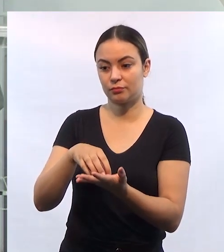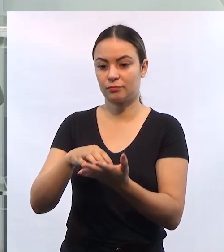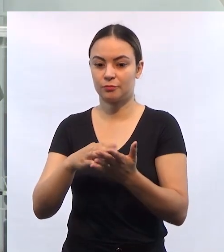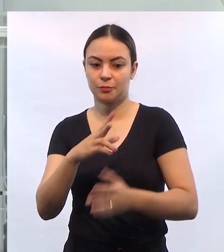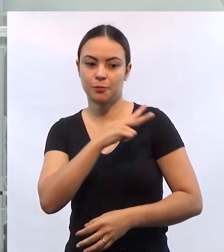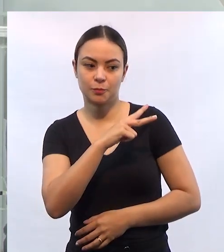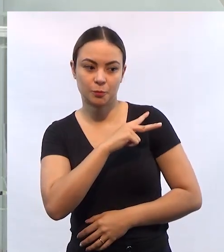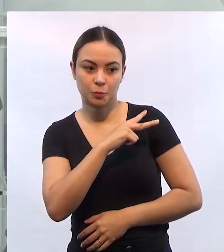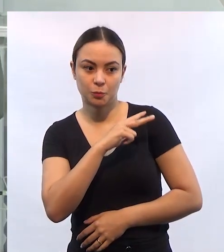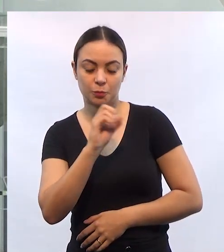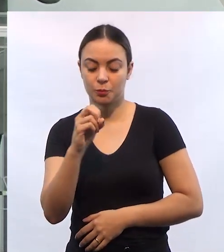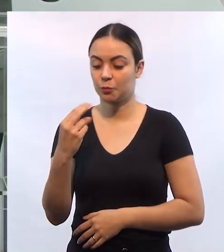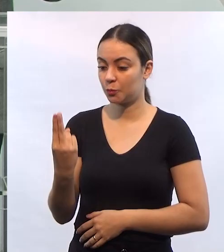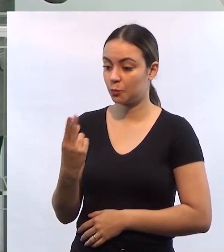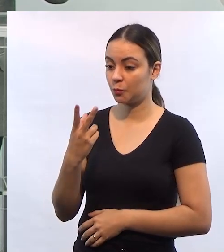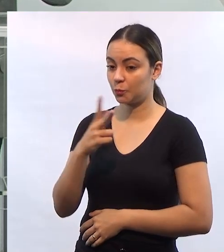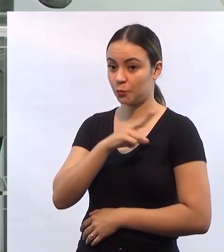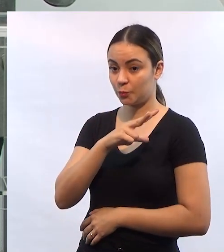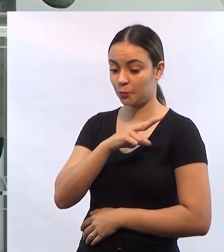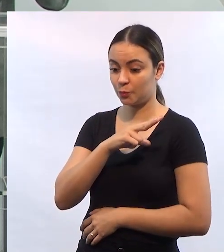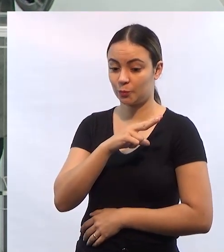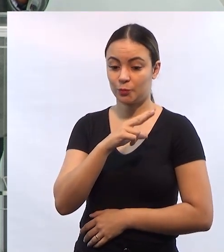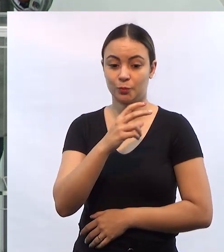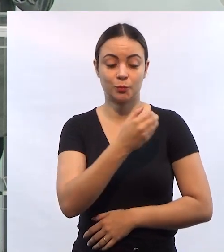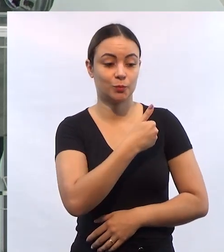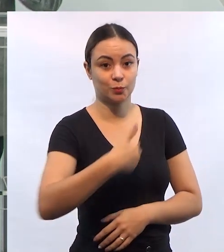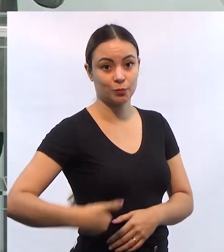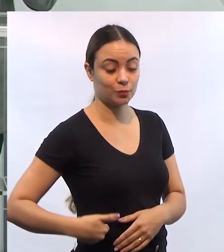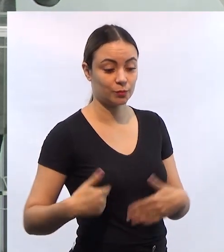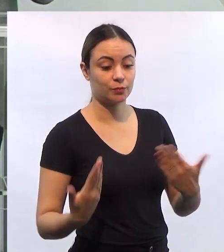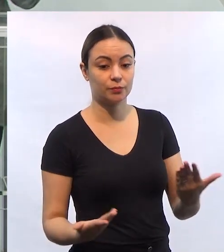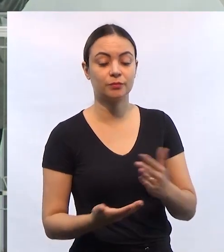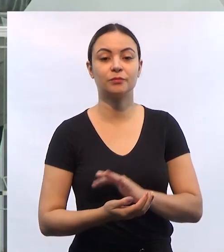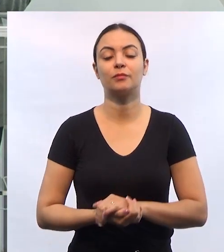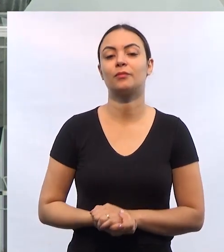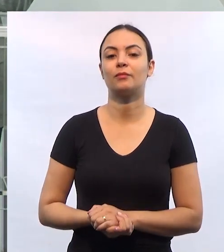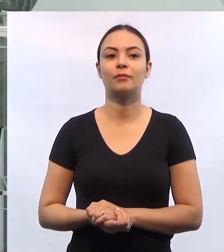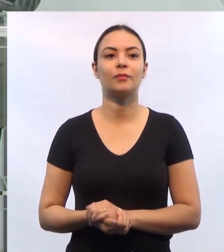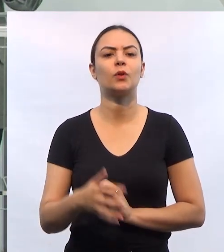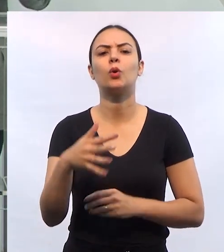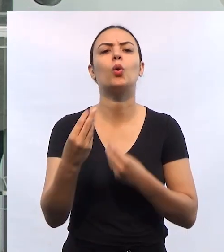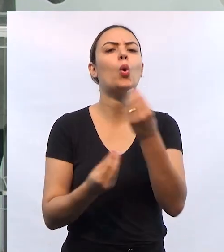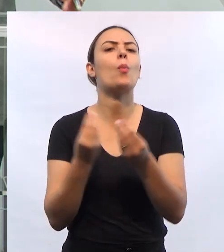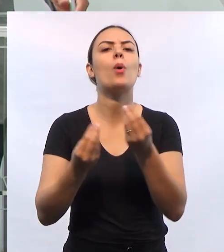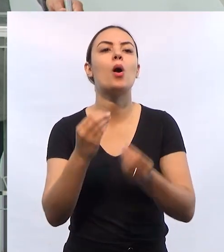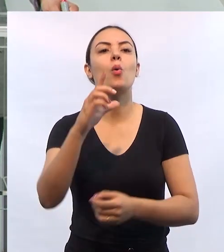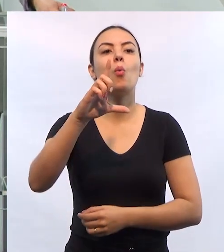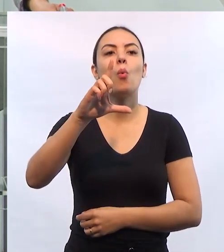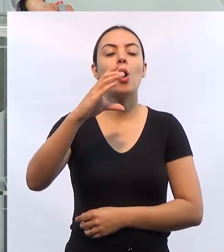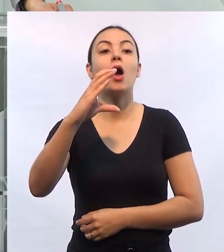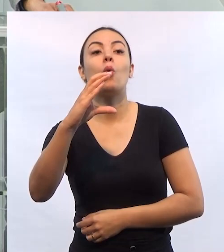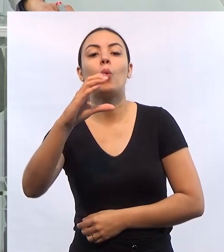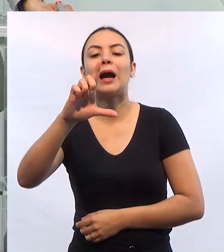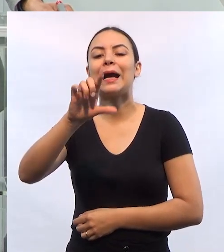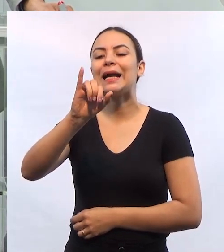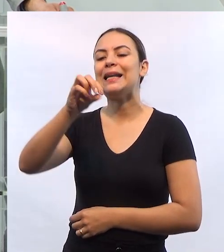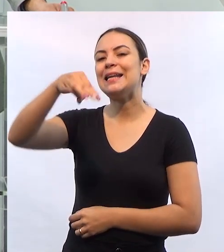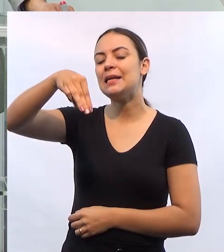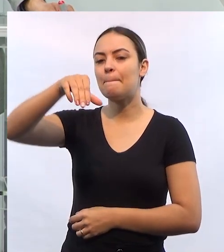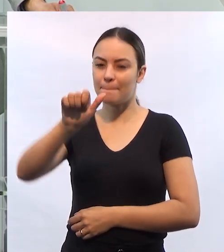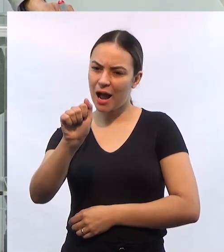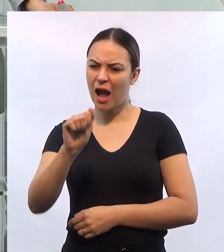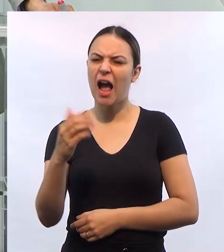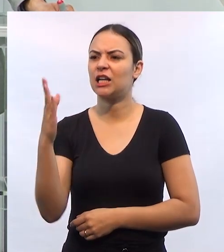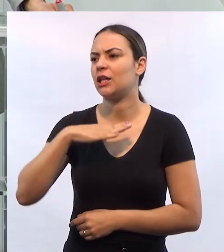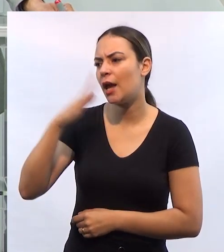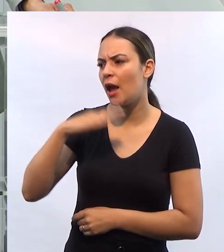o clima, tá quente, tá frio, não. Não é isso não, estou falando do clima da organização. Lá as pessoas são mais descontraídas, você